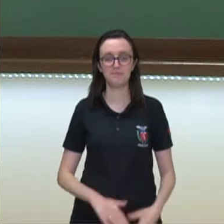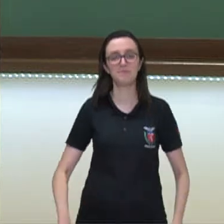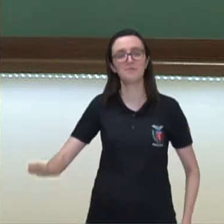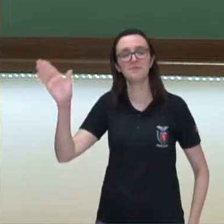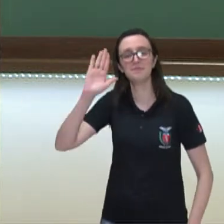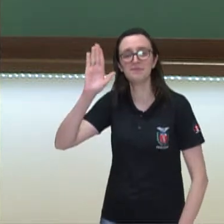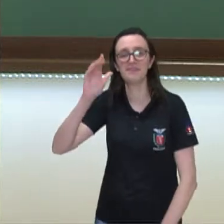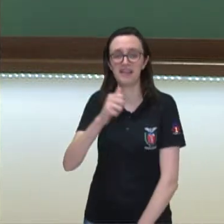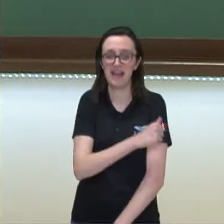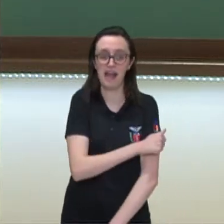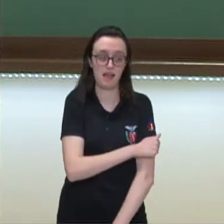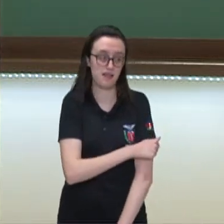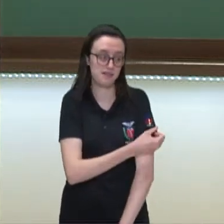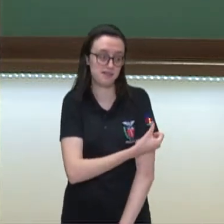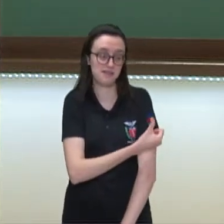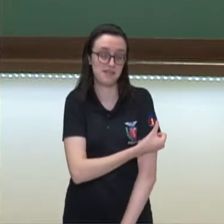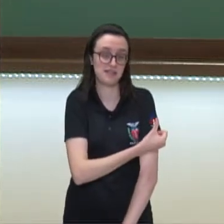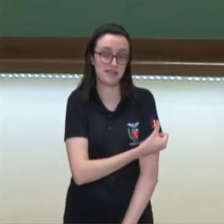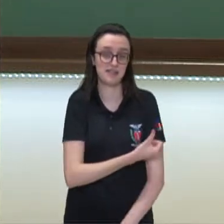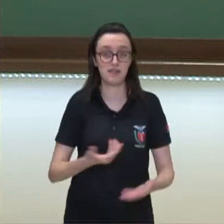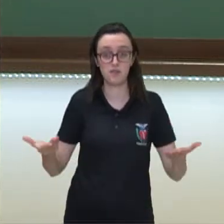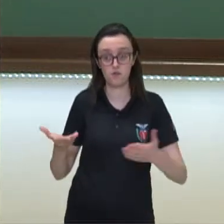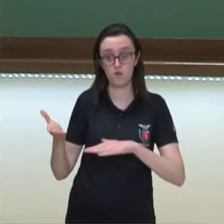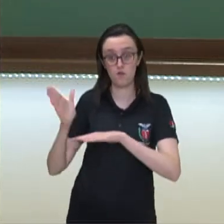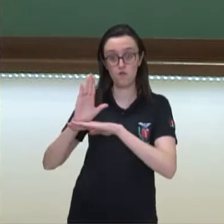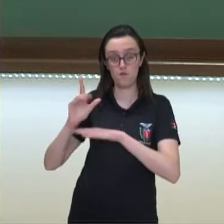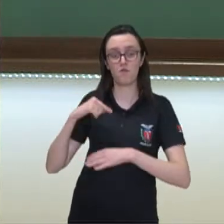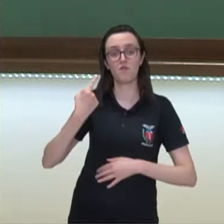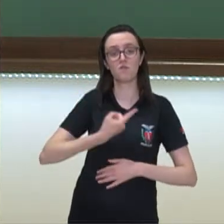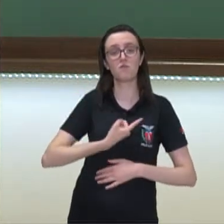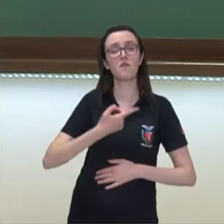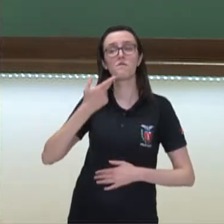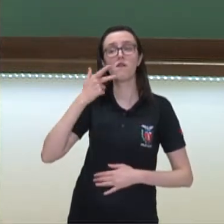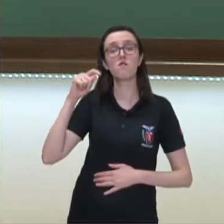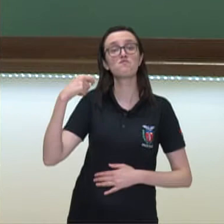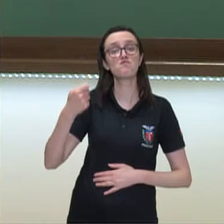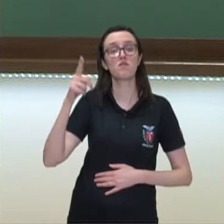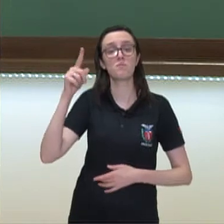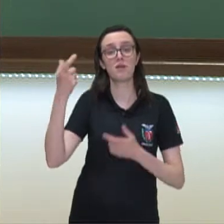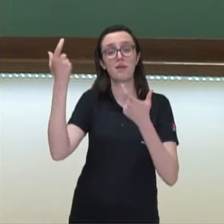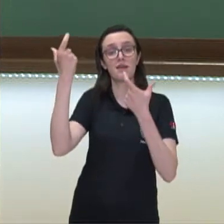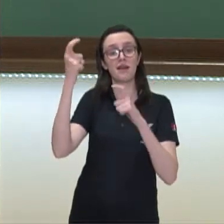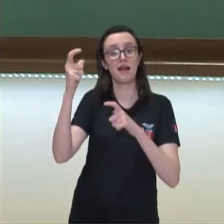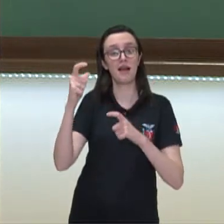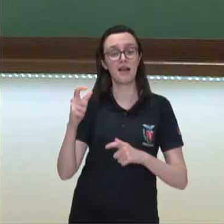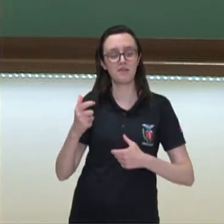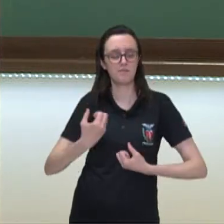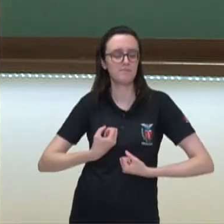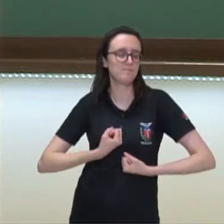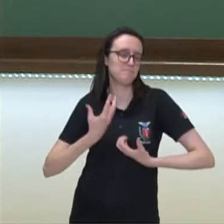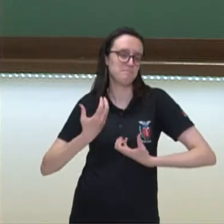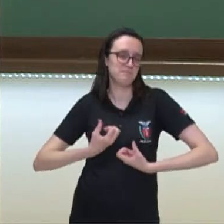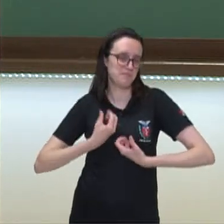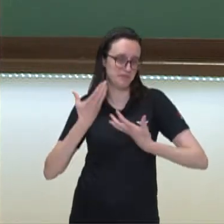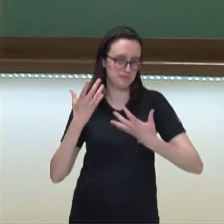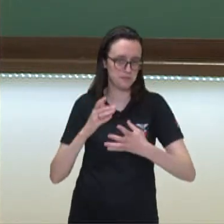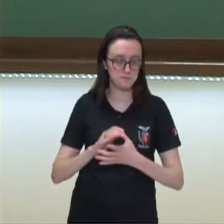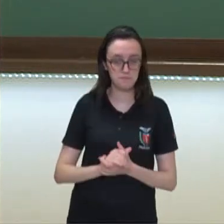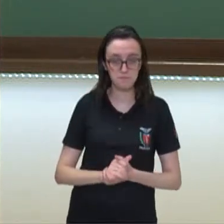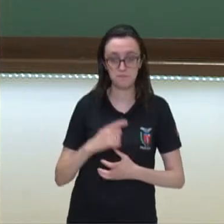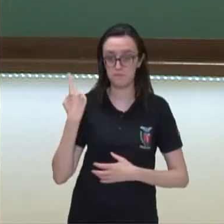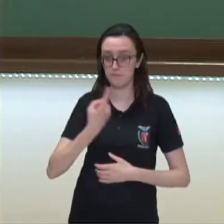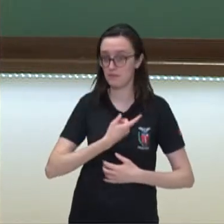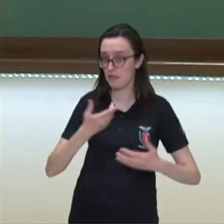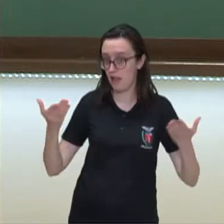Olá, estudantes do sexto ano. Neste vídeo vamos falar sobre classificado poético.